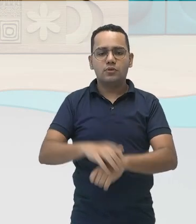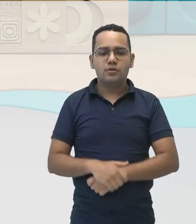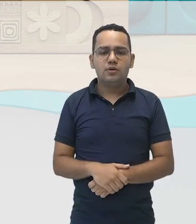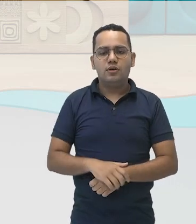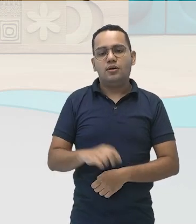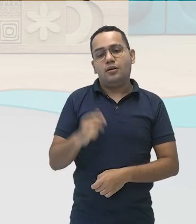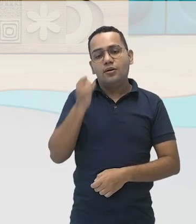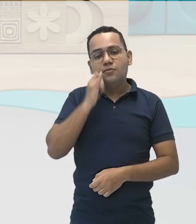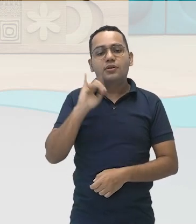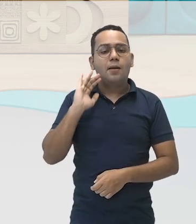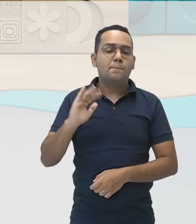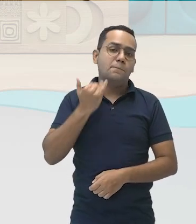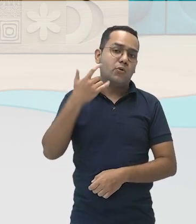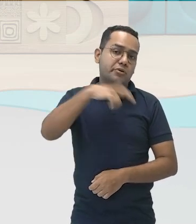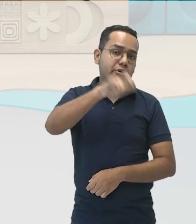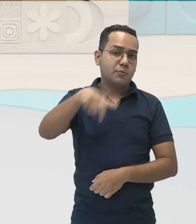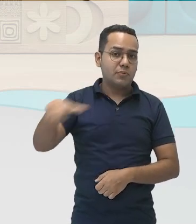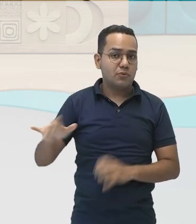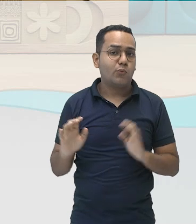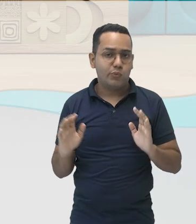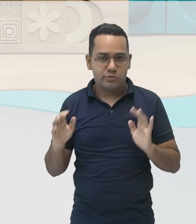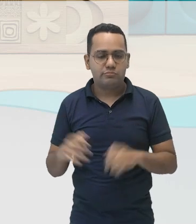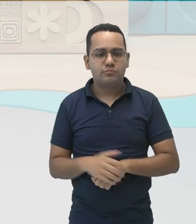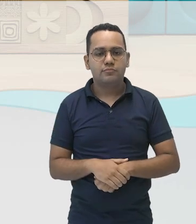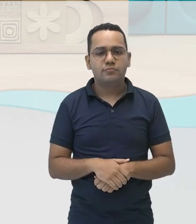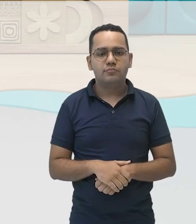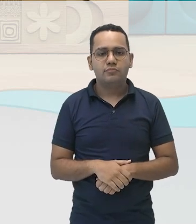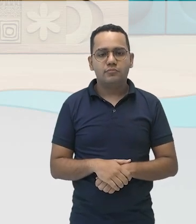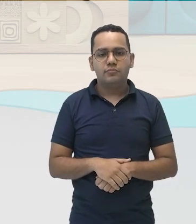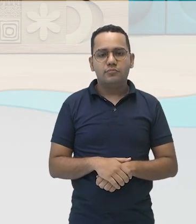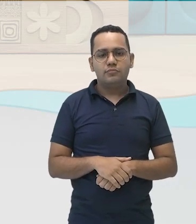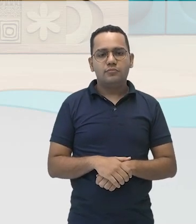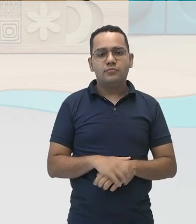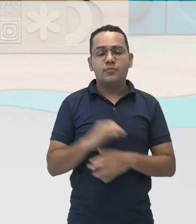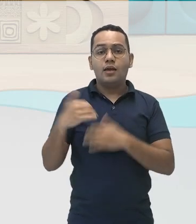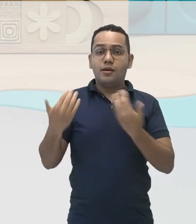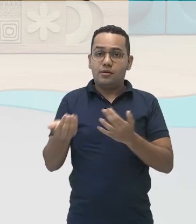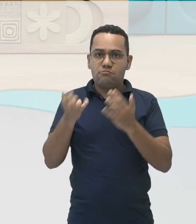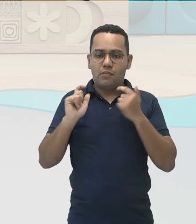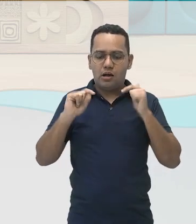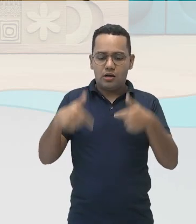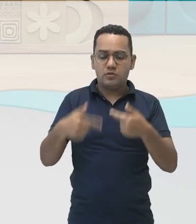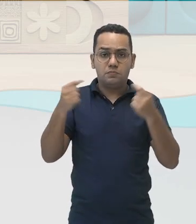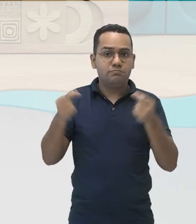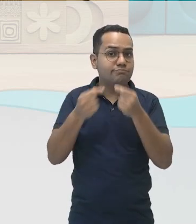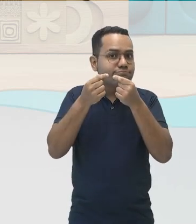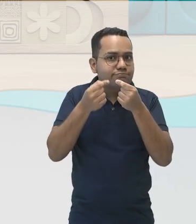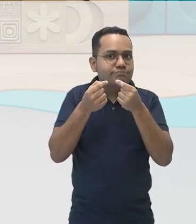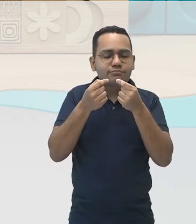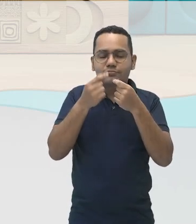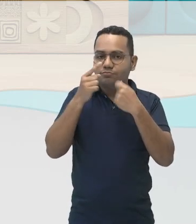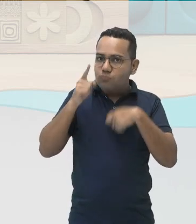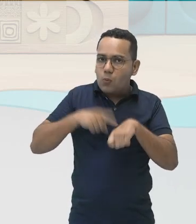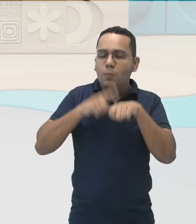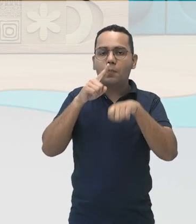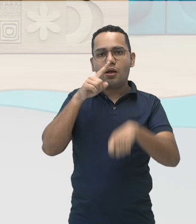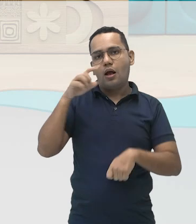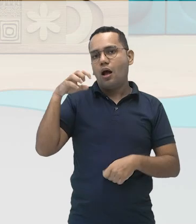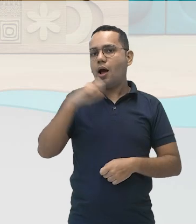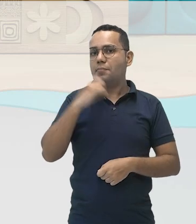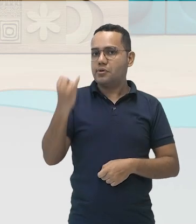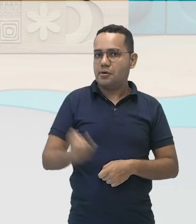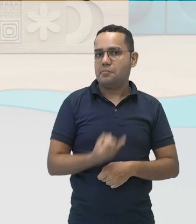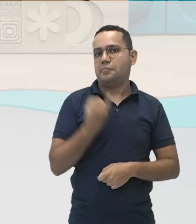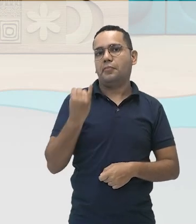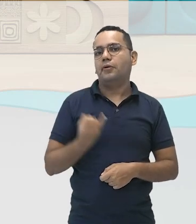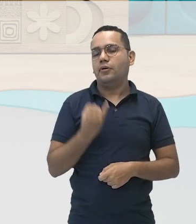mesmo evitar a morte daquele indivíduo. Então, são ações super importantes que devem ser adotadas logo que aquele